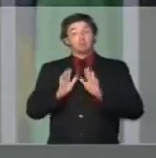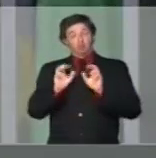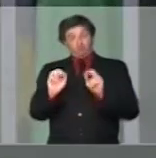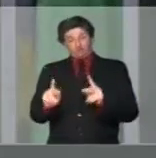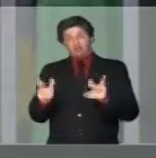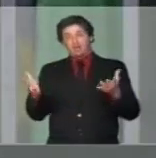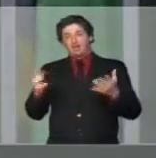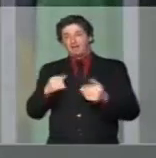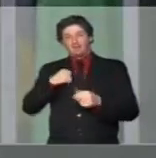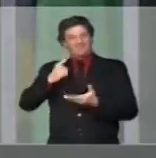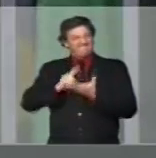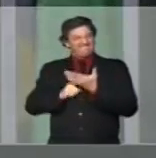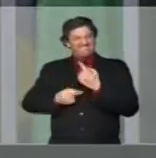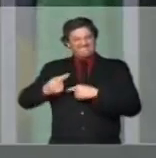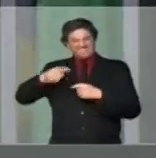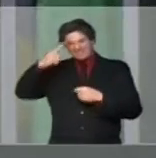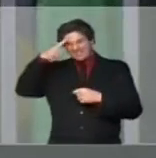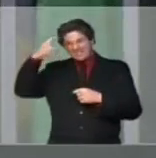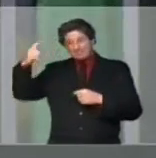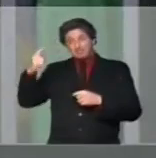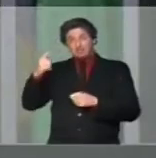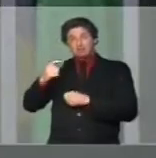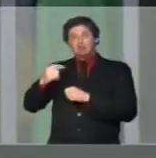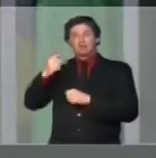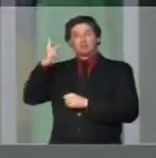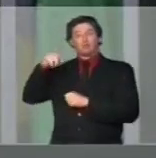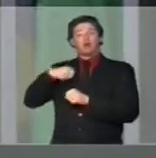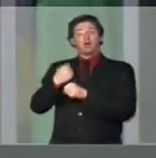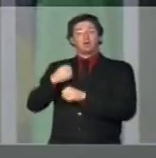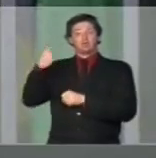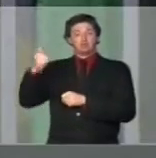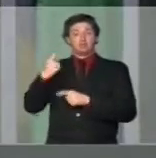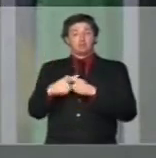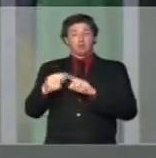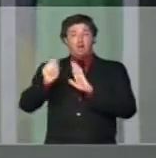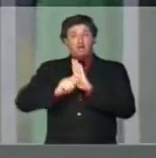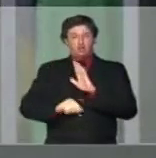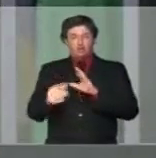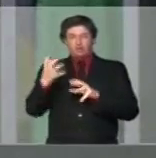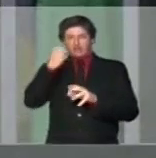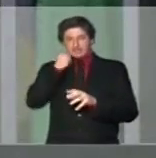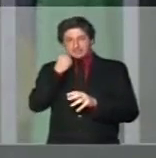crime premeditado para o ano que vem, porque ele apresenta um relatório de receita.